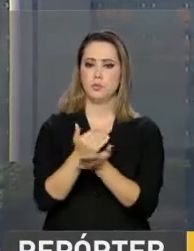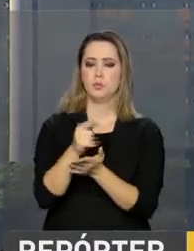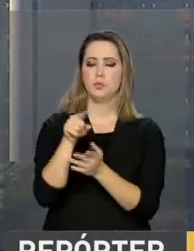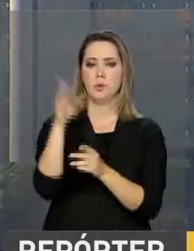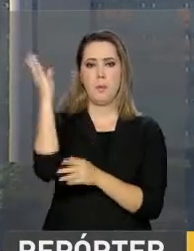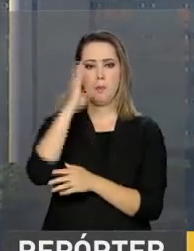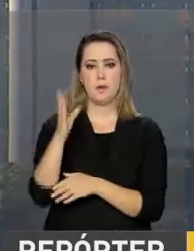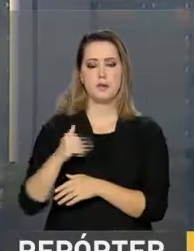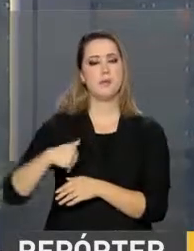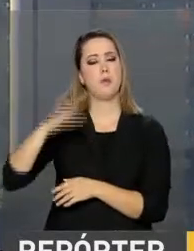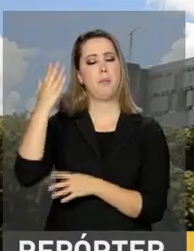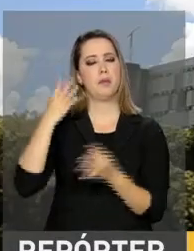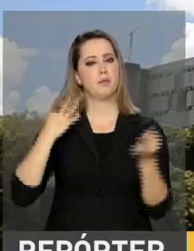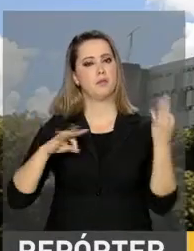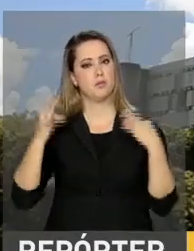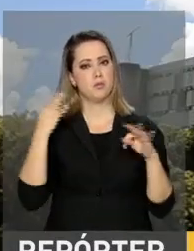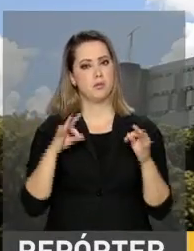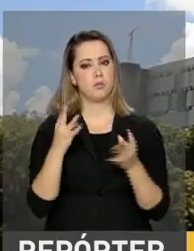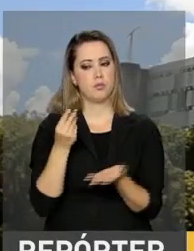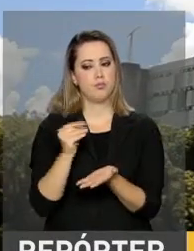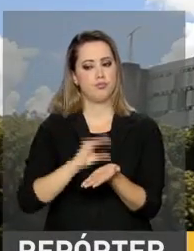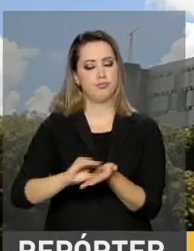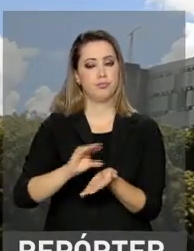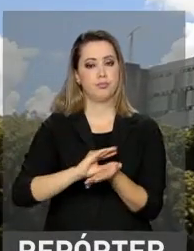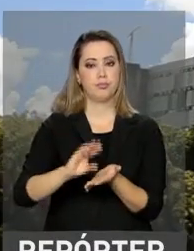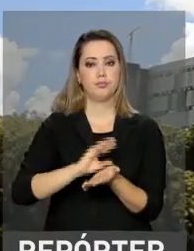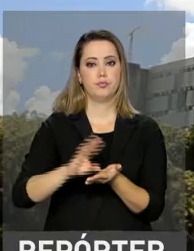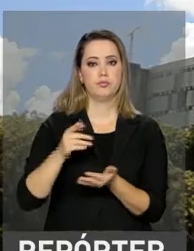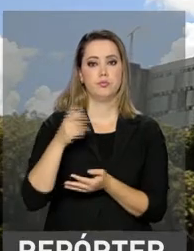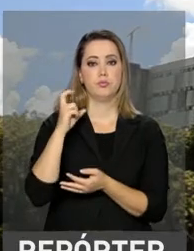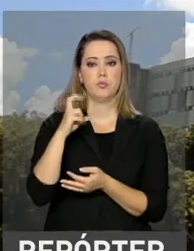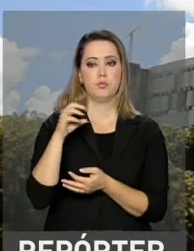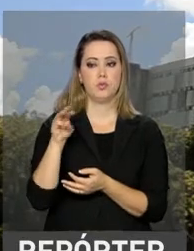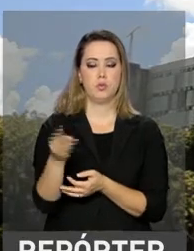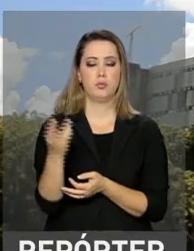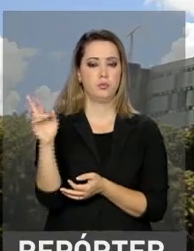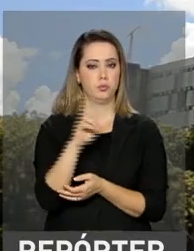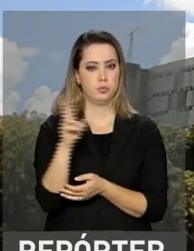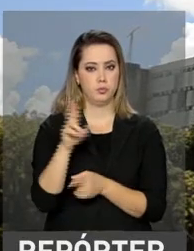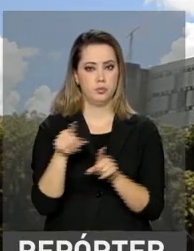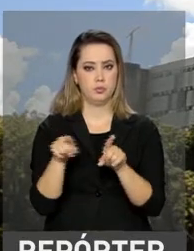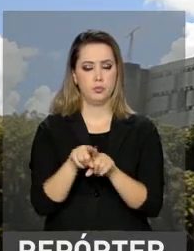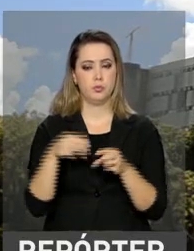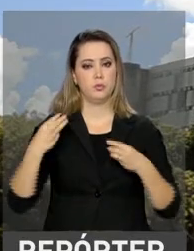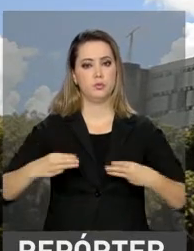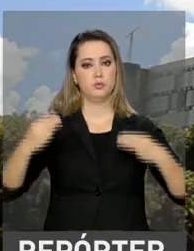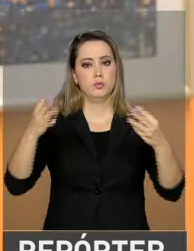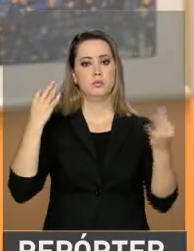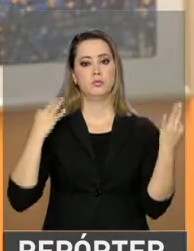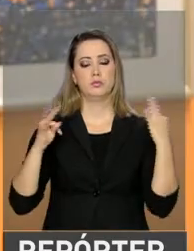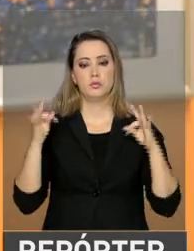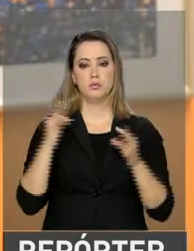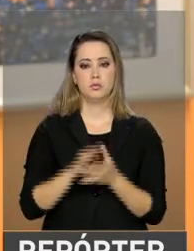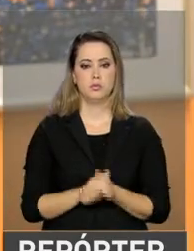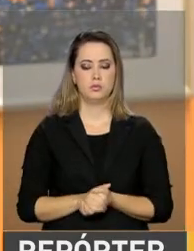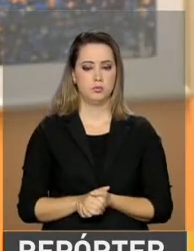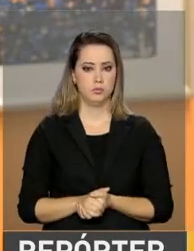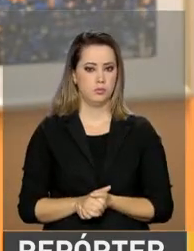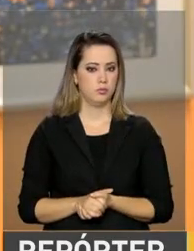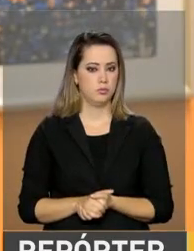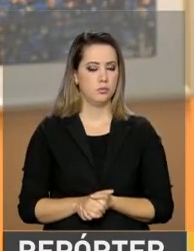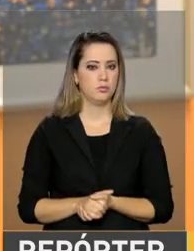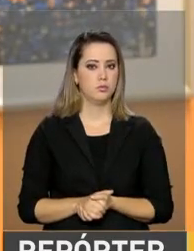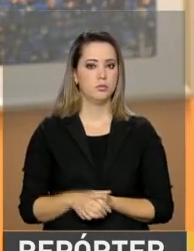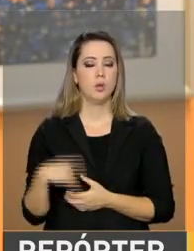brasil mais turismo com investimentos de aproximadamente 5 milhões de reais do ministério do turismo nós vamos dar